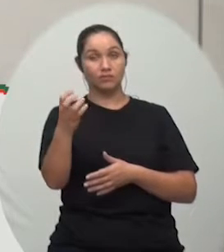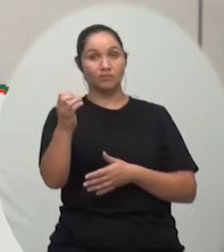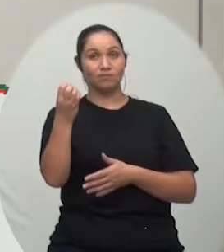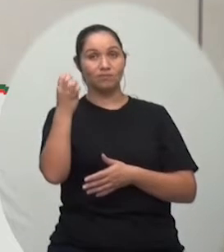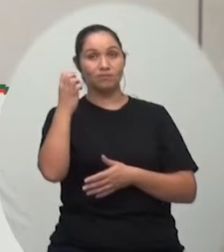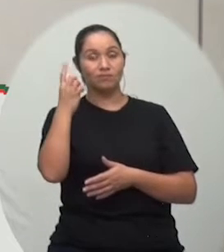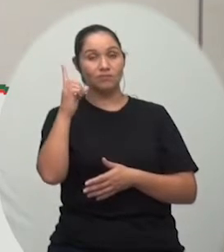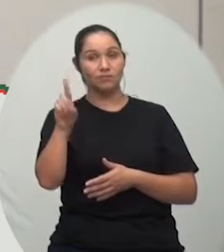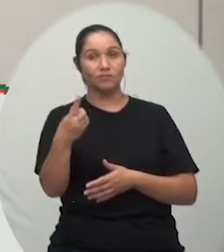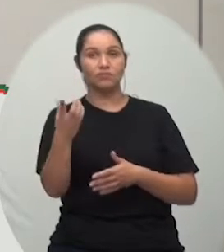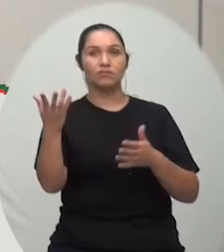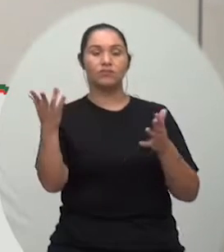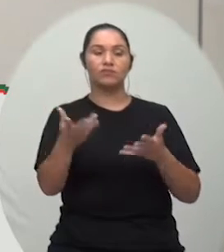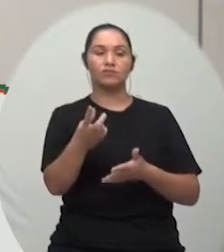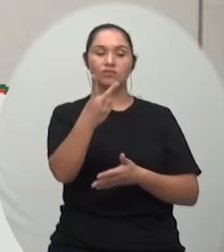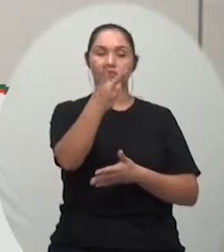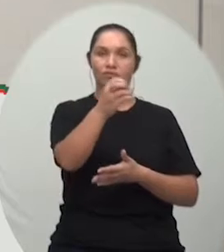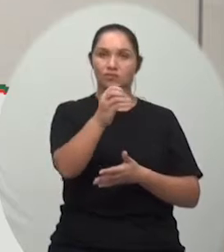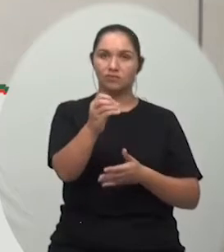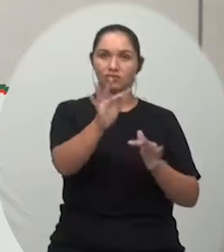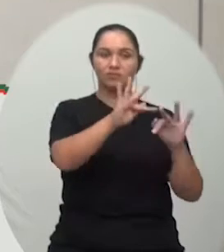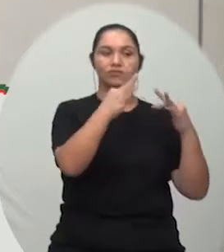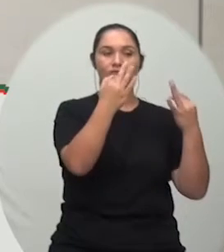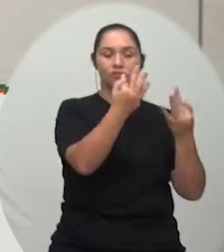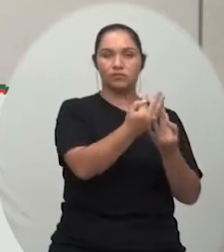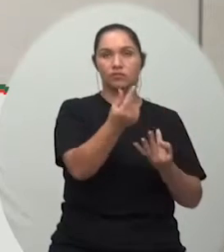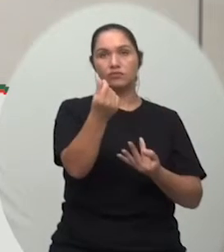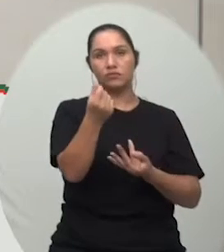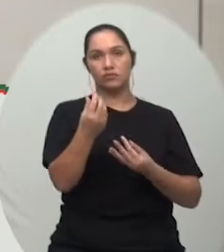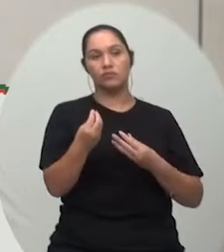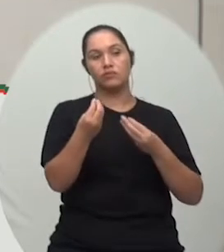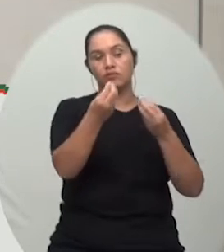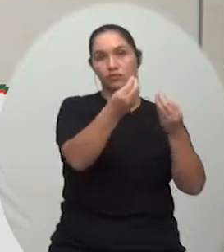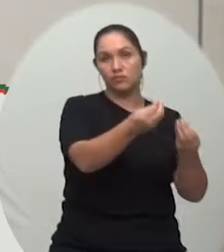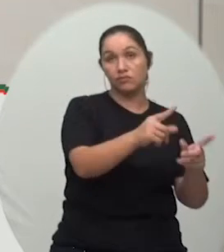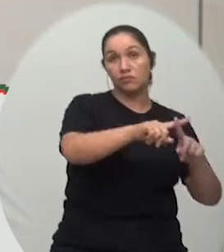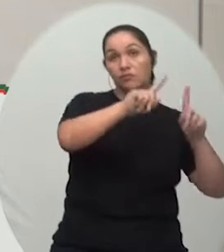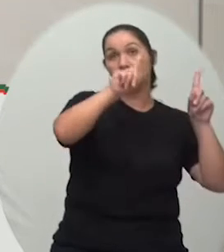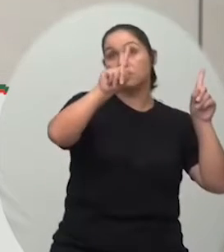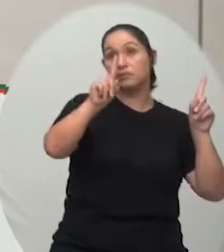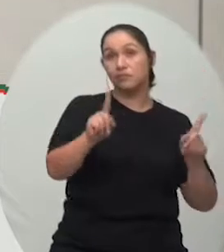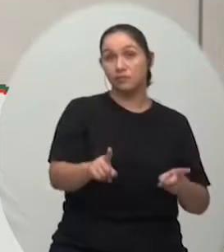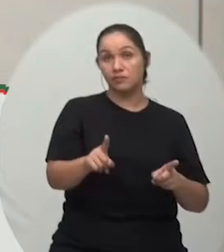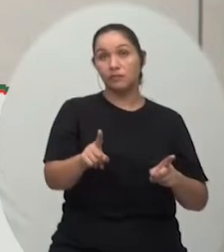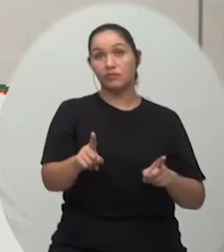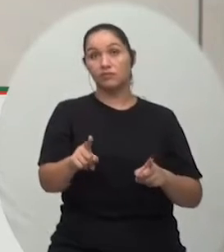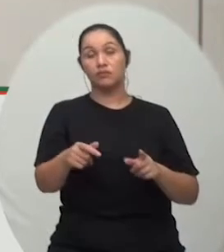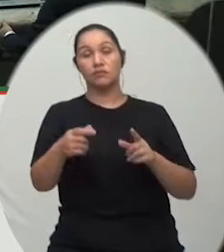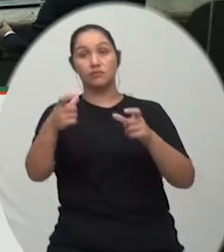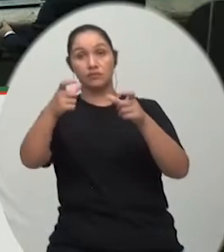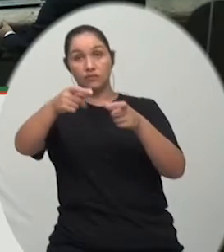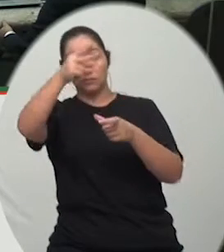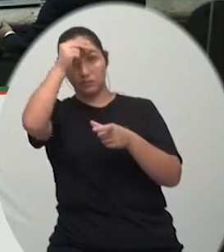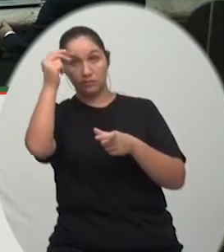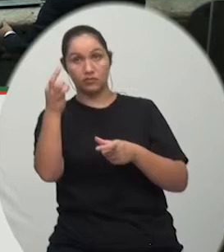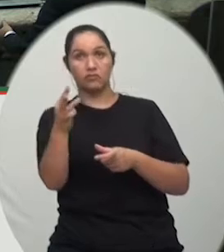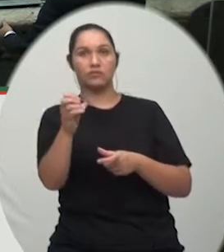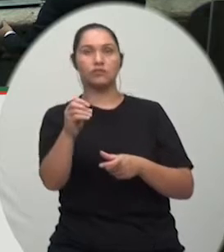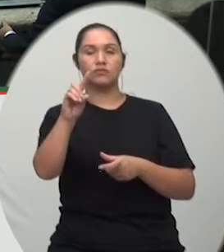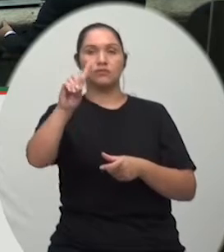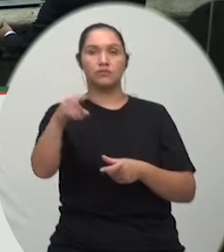né, hoje são cerca de 200 famílias que recebem esse complemento de renda e que o orçamento mensal em torno